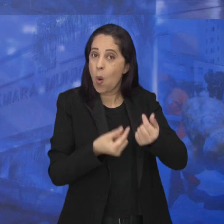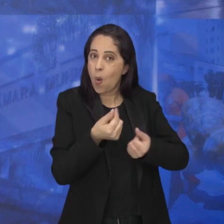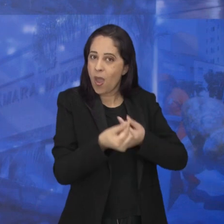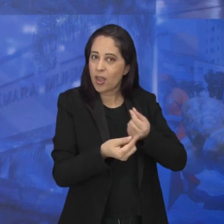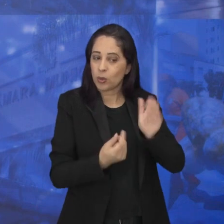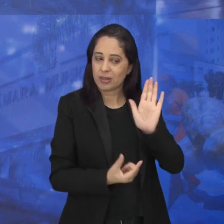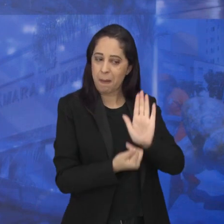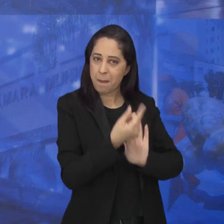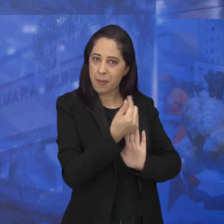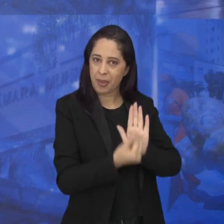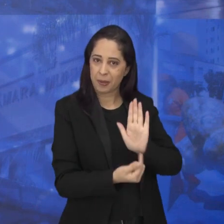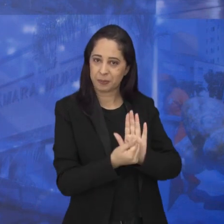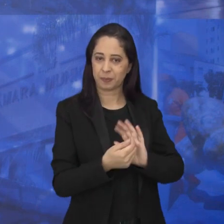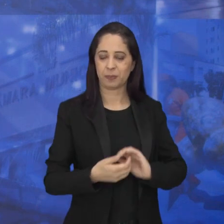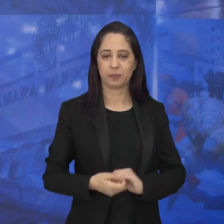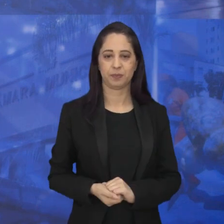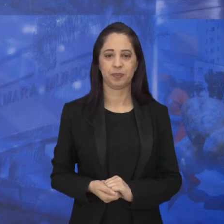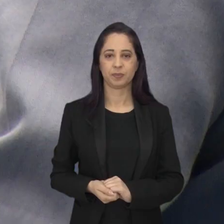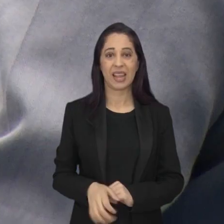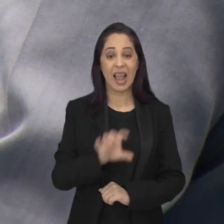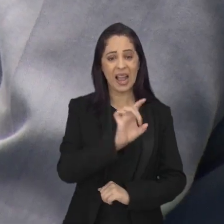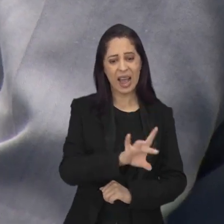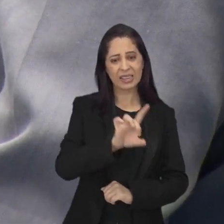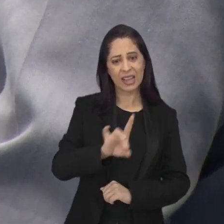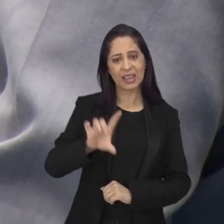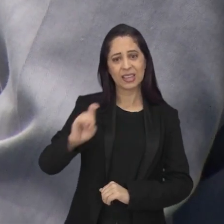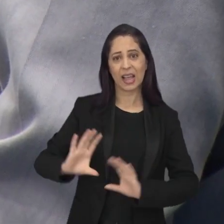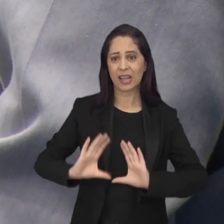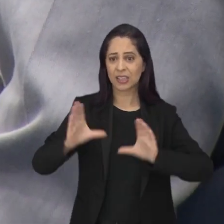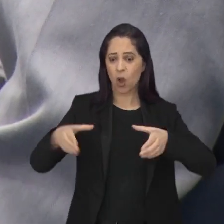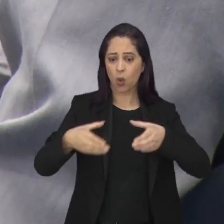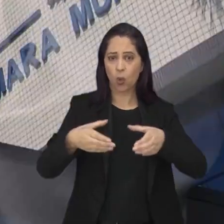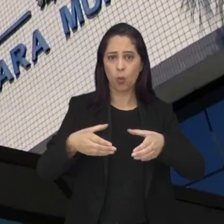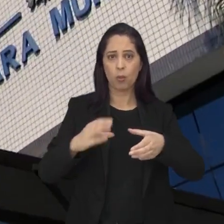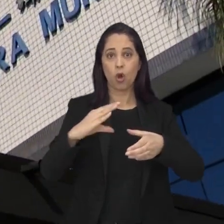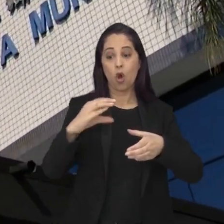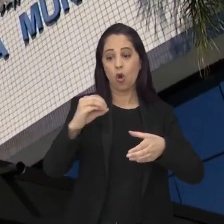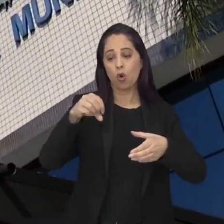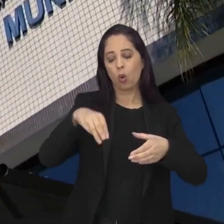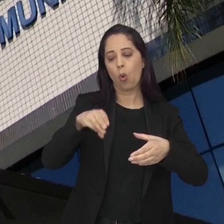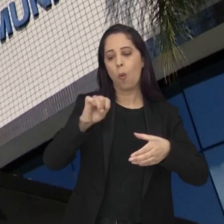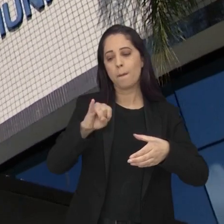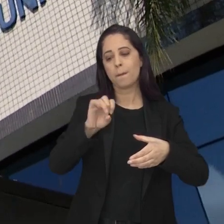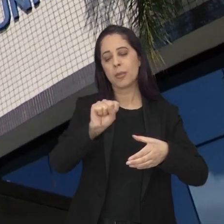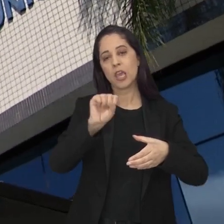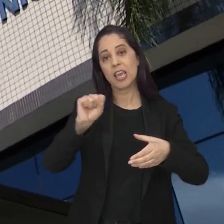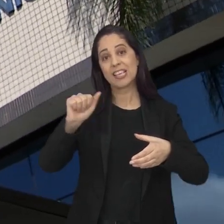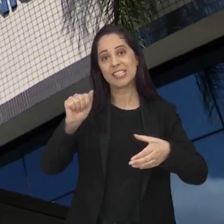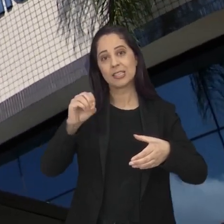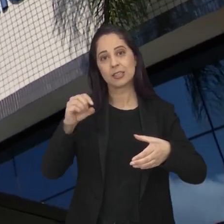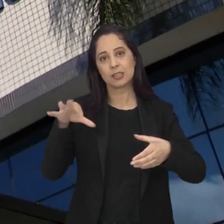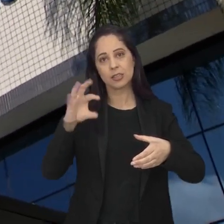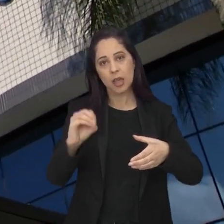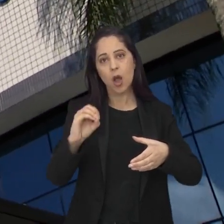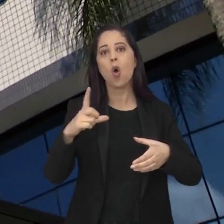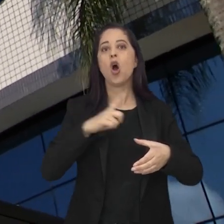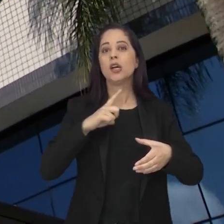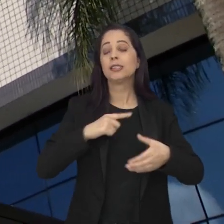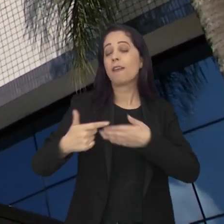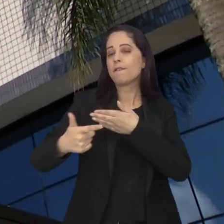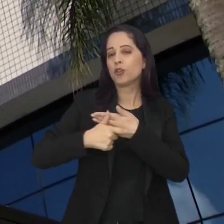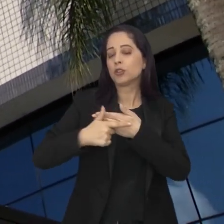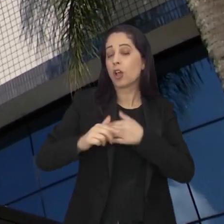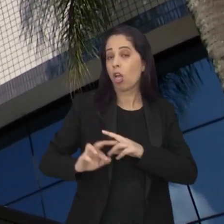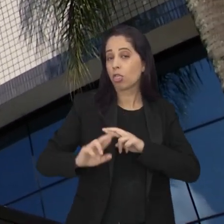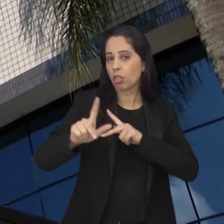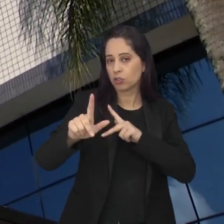de Economia, Finanças e Orçamento. Cada comissão permanente da Câmara de São José tem um papel relevante no andamento